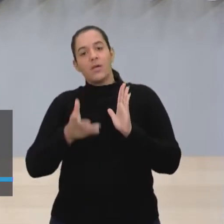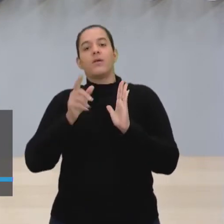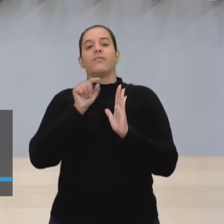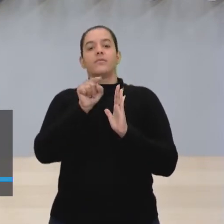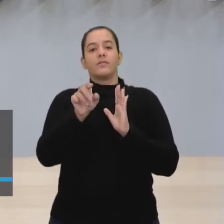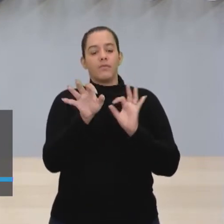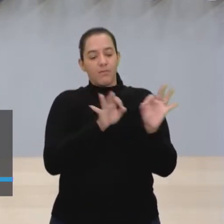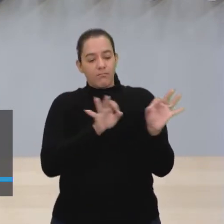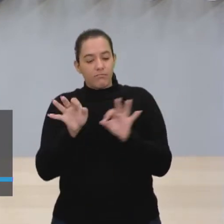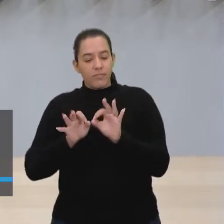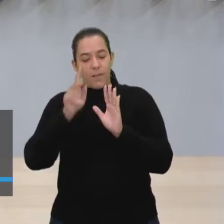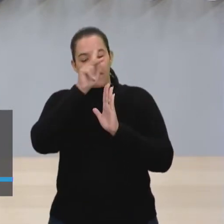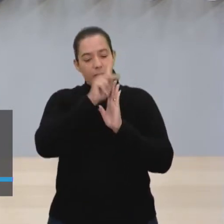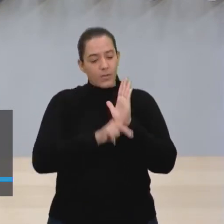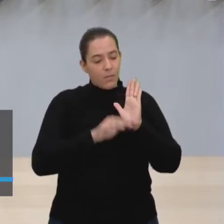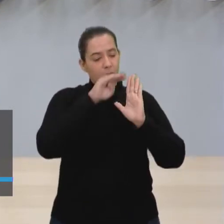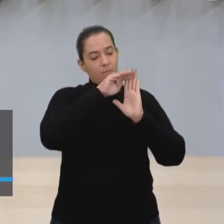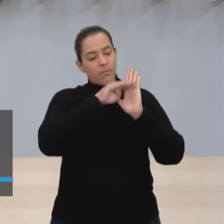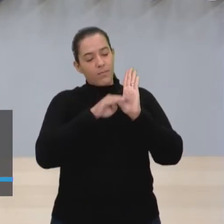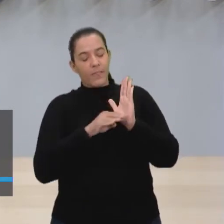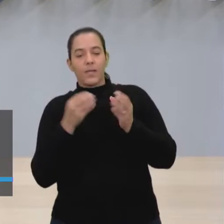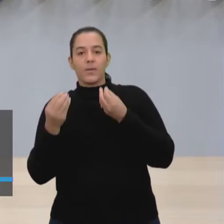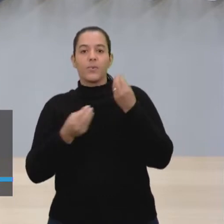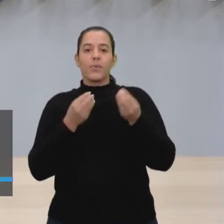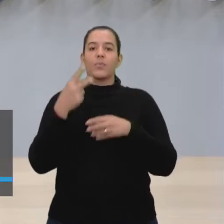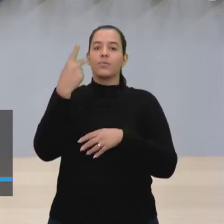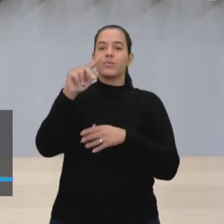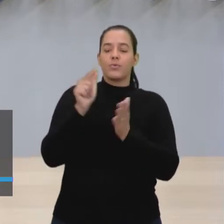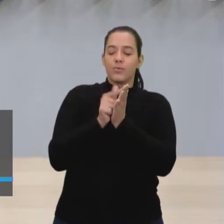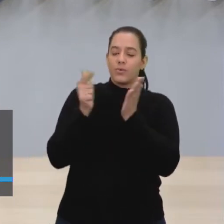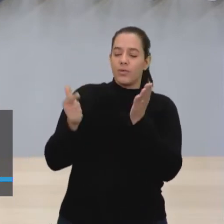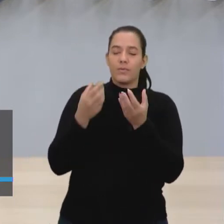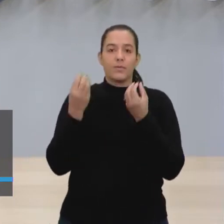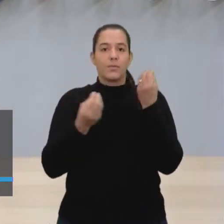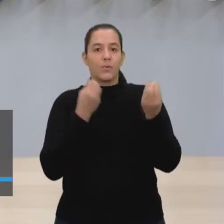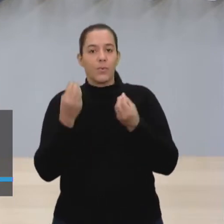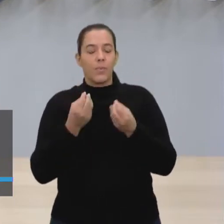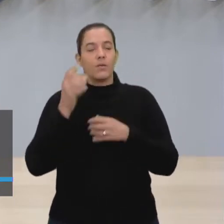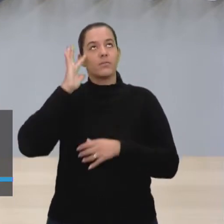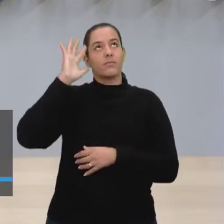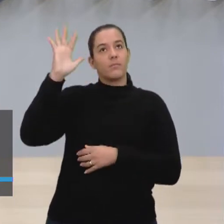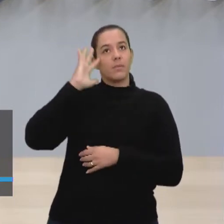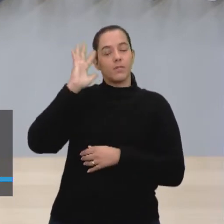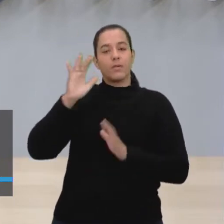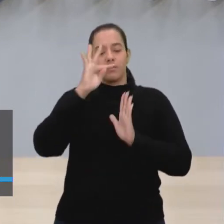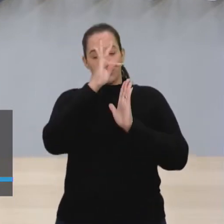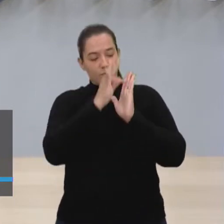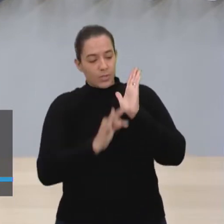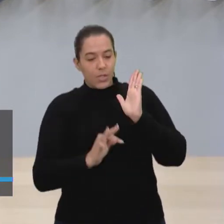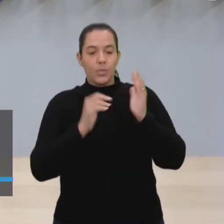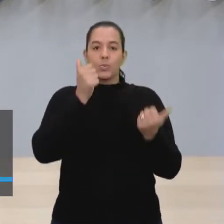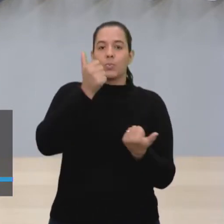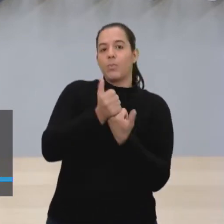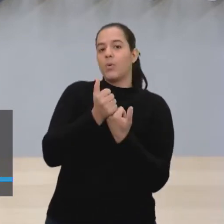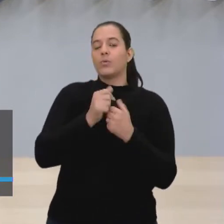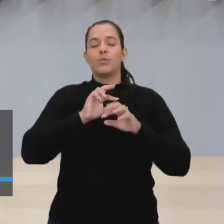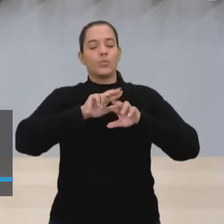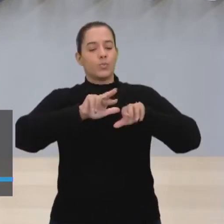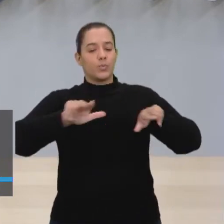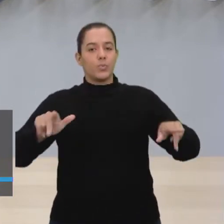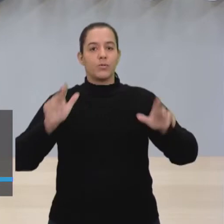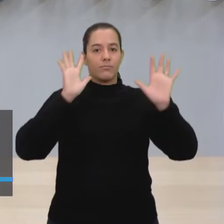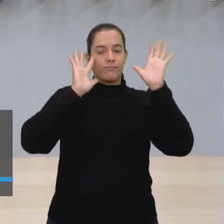vai ser o seu jornal comunitário, né? Pensar no texto, no suporte. Então tudo isso a gente vai auxiliar aqui, trazendo